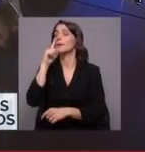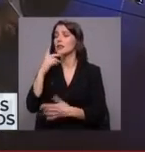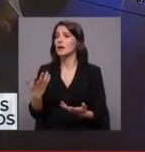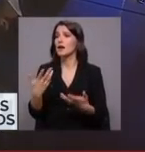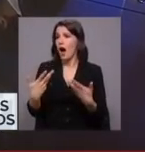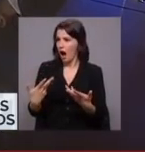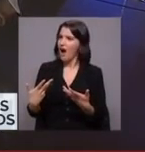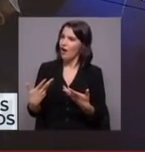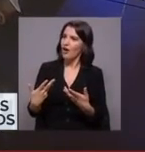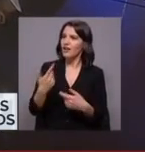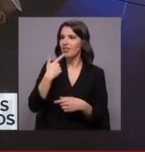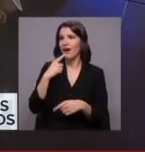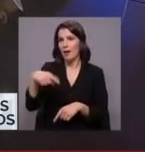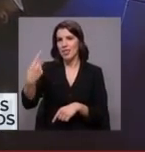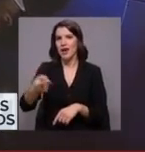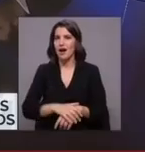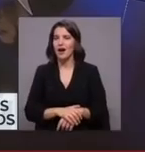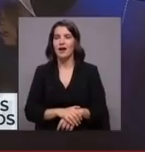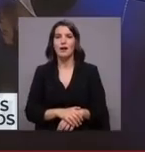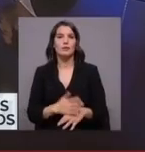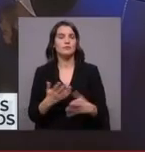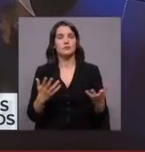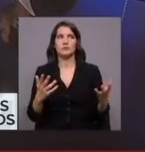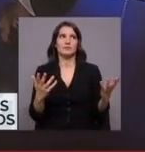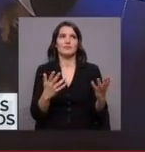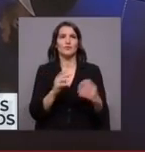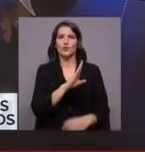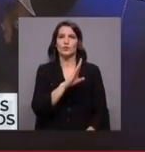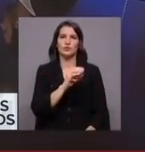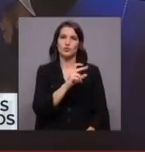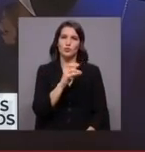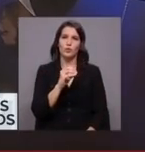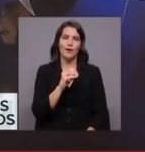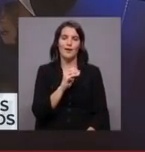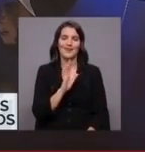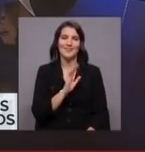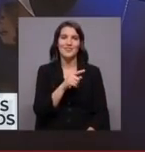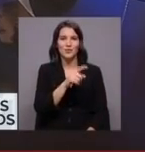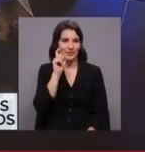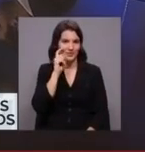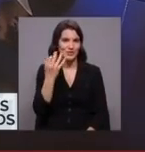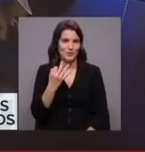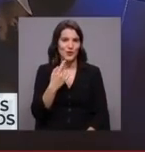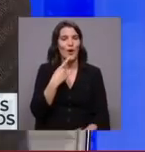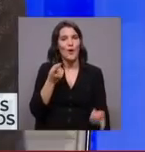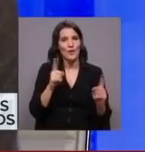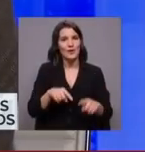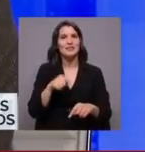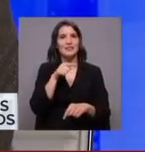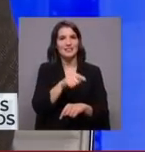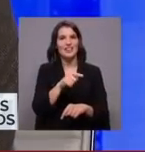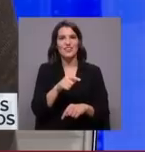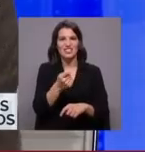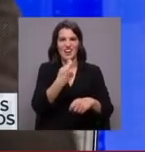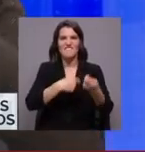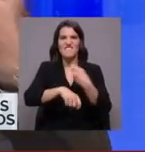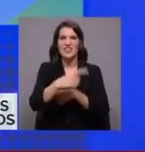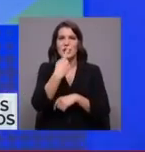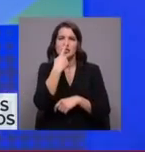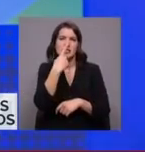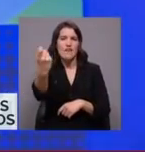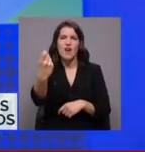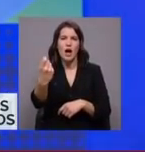agora já é para dizer a mesma coisa não chega não o consigo segredo defendeu uma mais uma vez com atenção cê lavagem